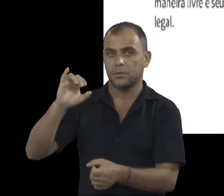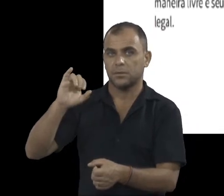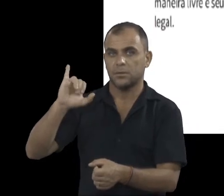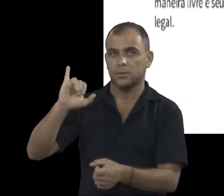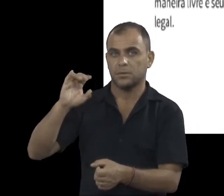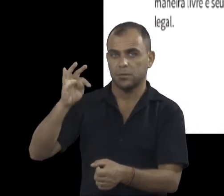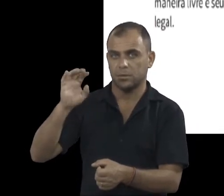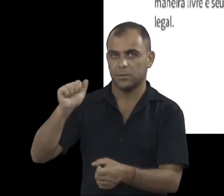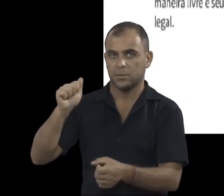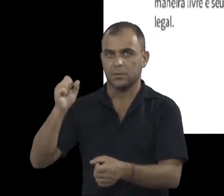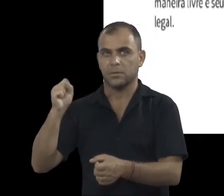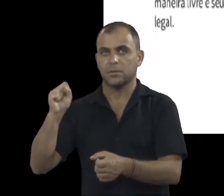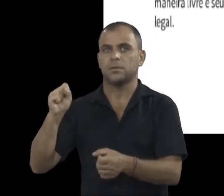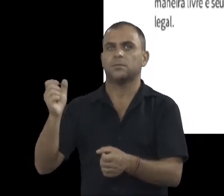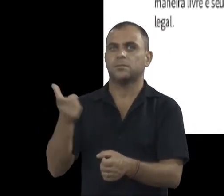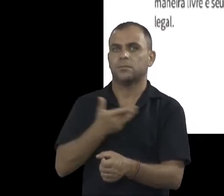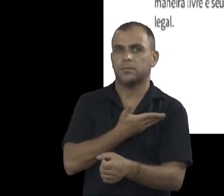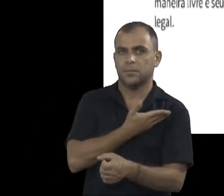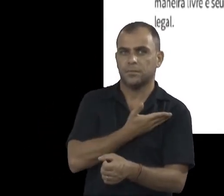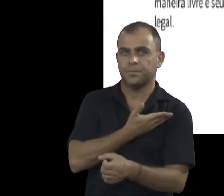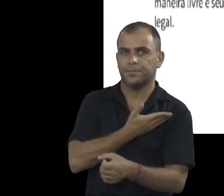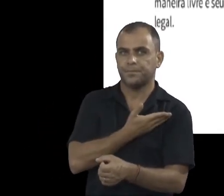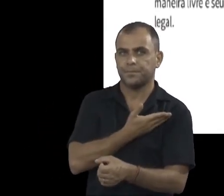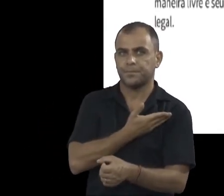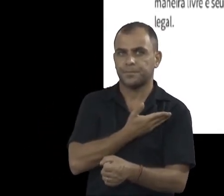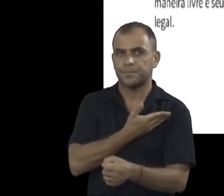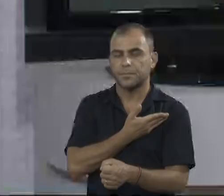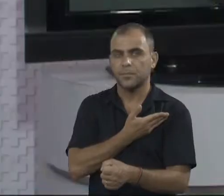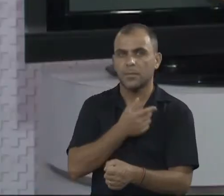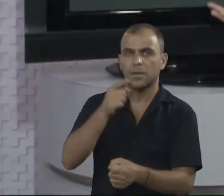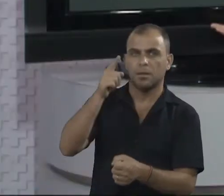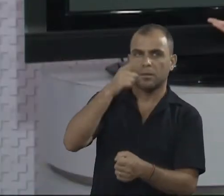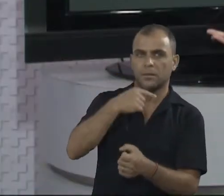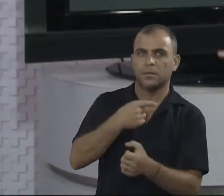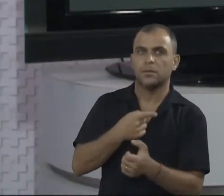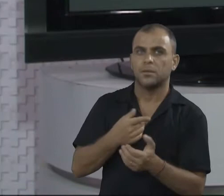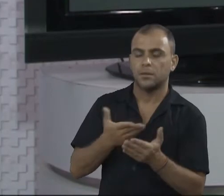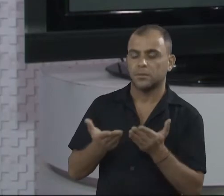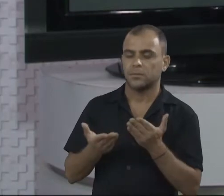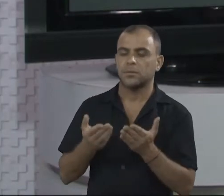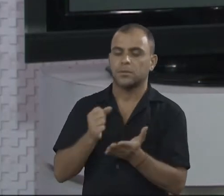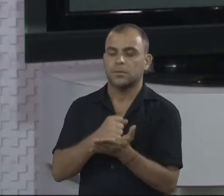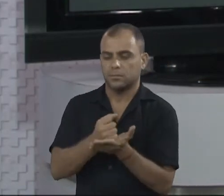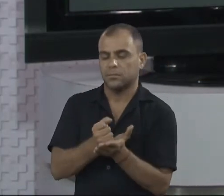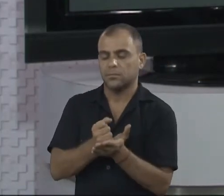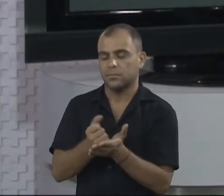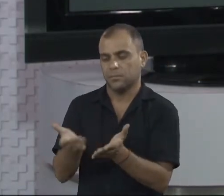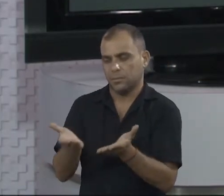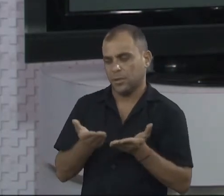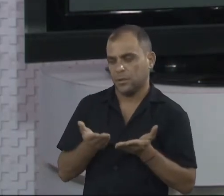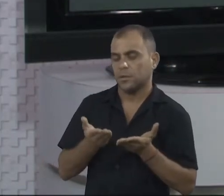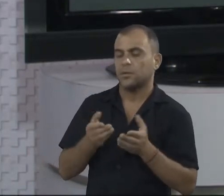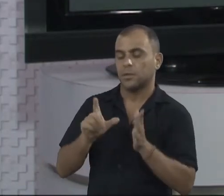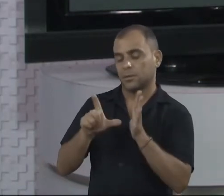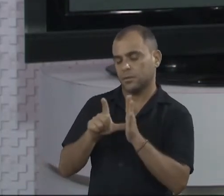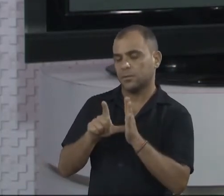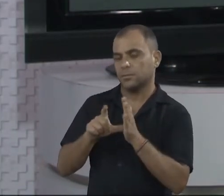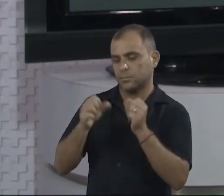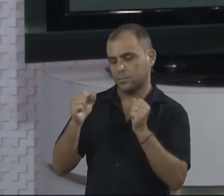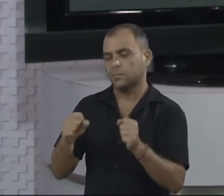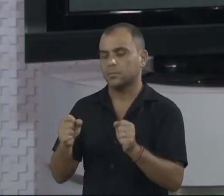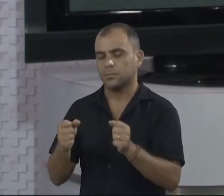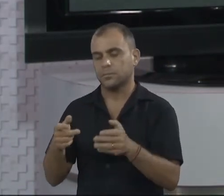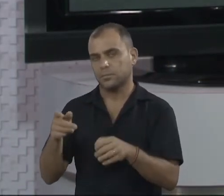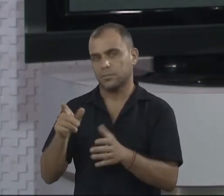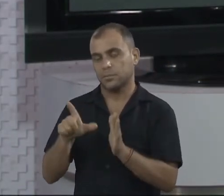pesadas e causam forte dependência, tá? Não que a lícita não cause dependência, ela causa também, tá? Mas ela é permitida por